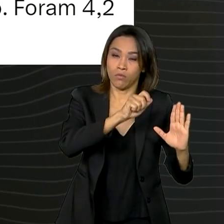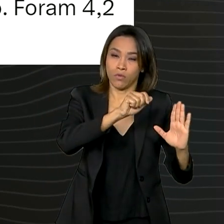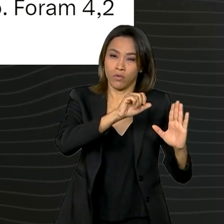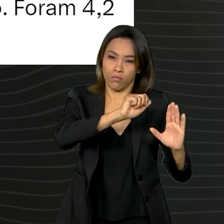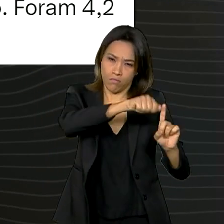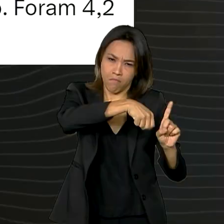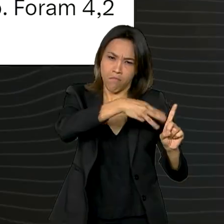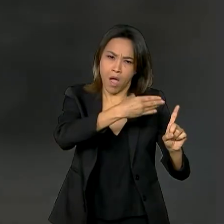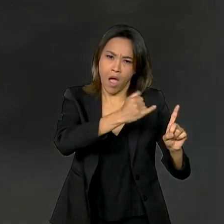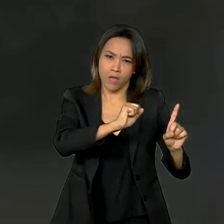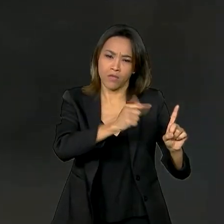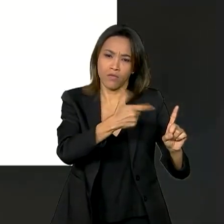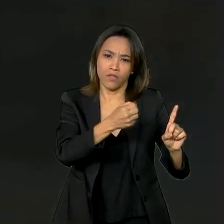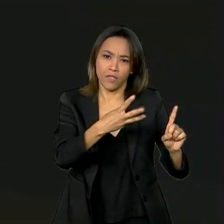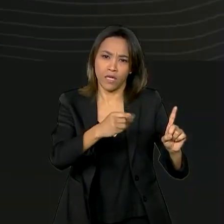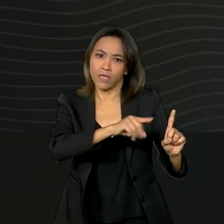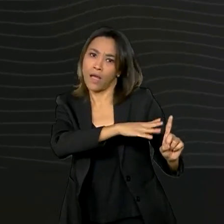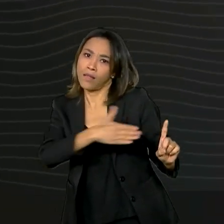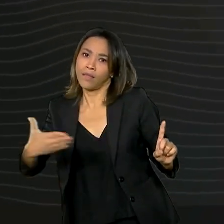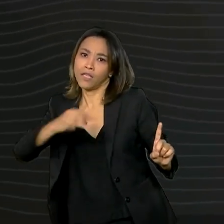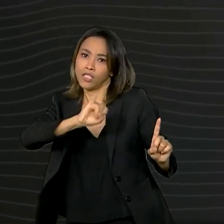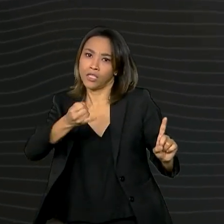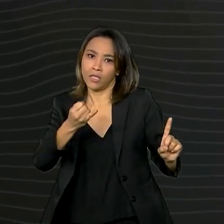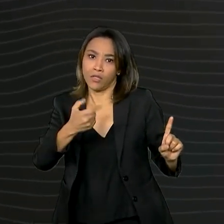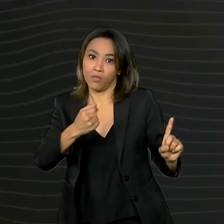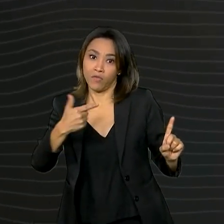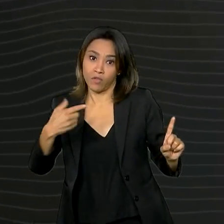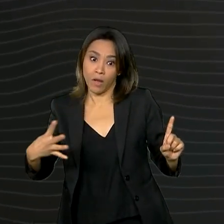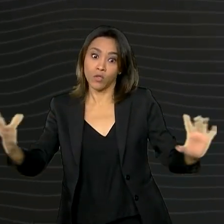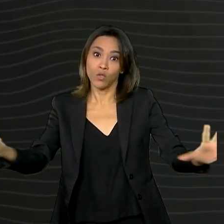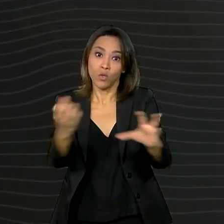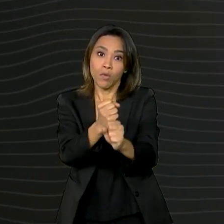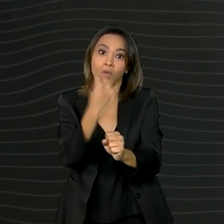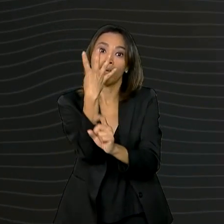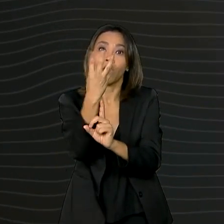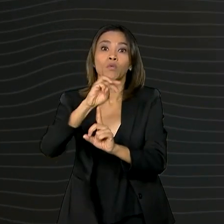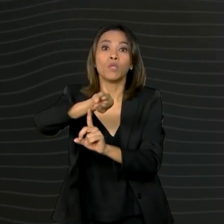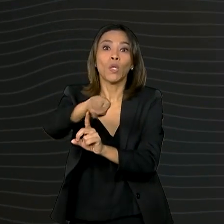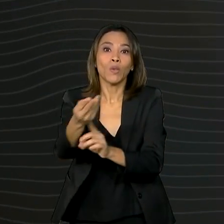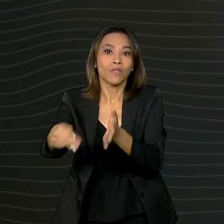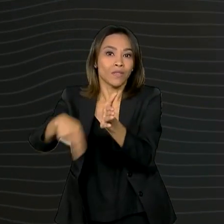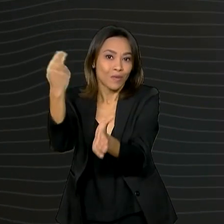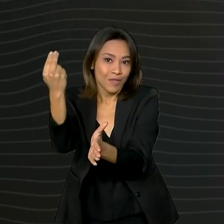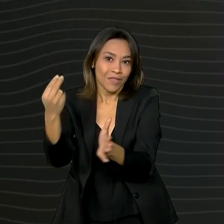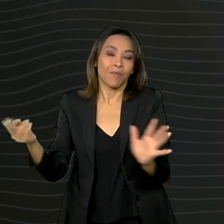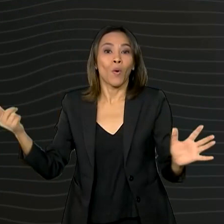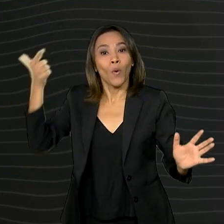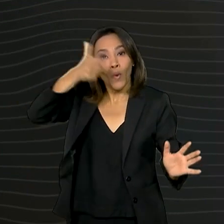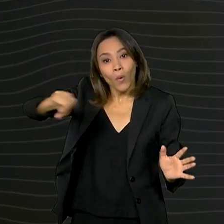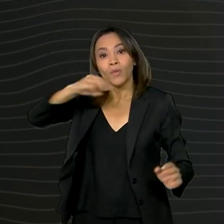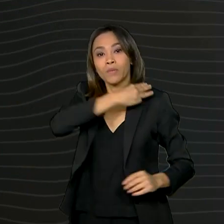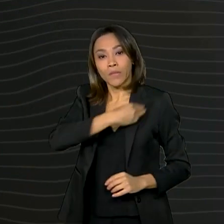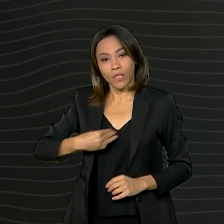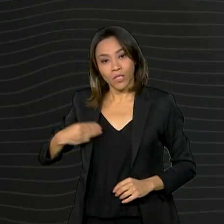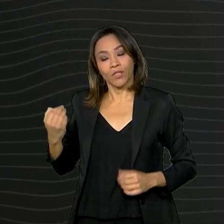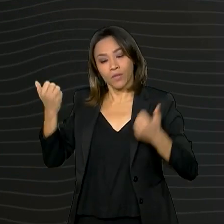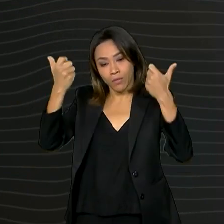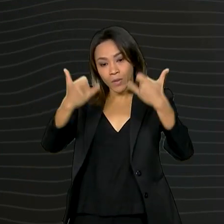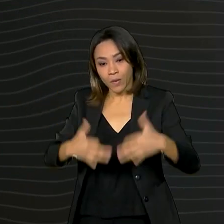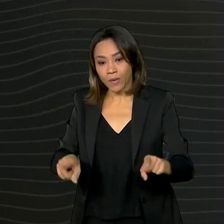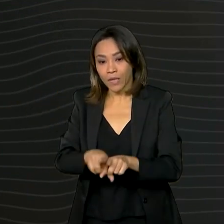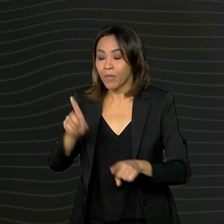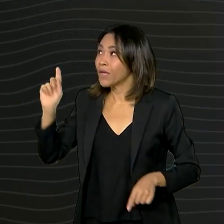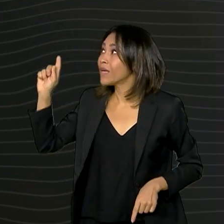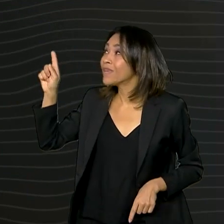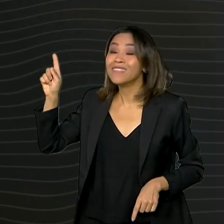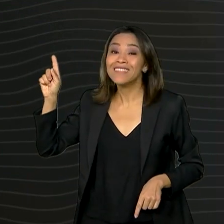de 2024, foram mais de 4 milhões de procedimentos. Por fim, o ministro da Secretaria de Comunicação Social,